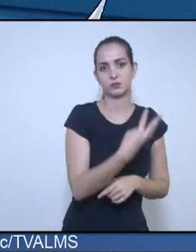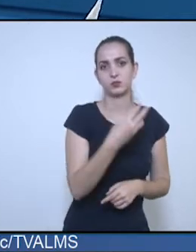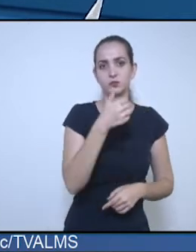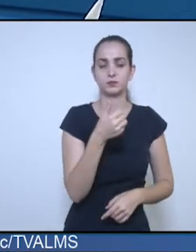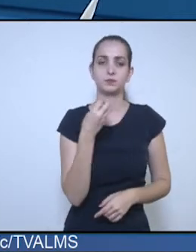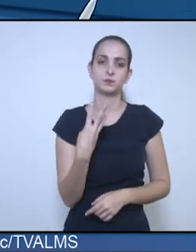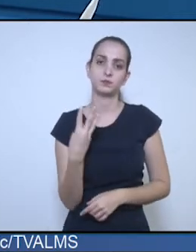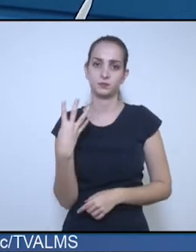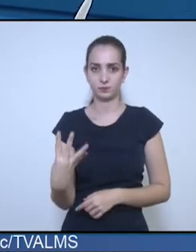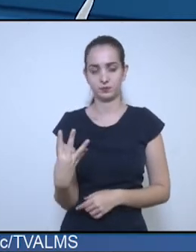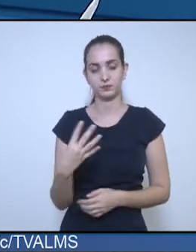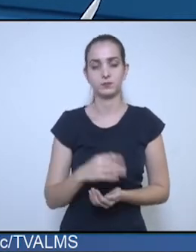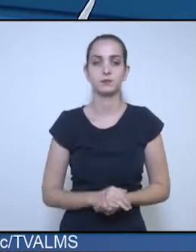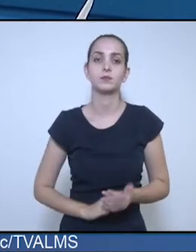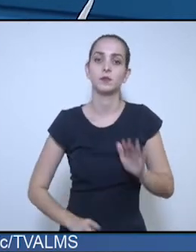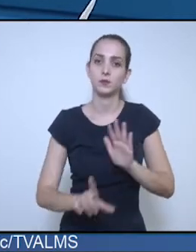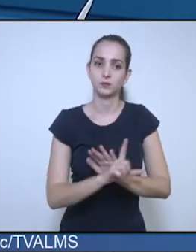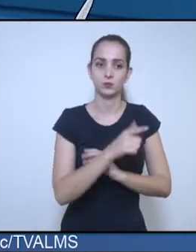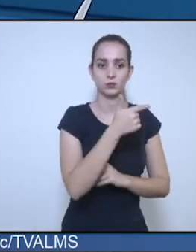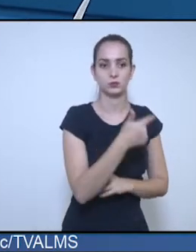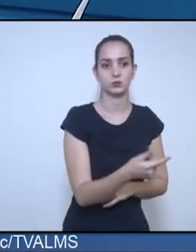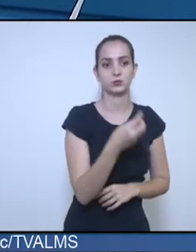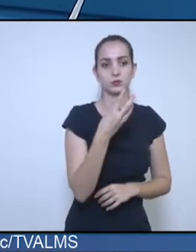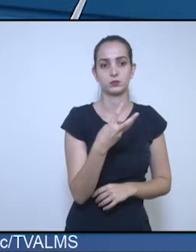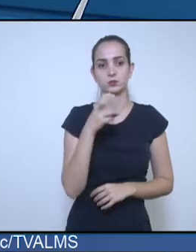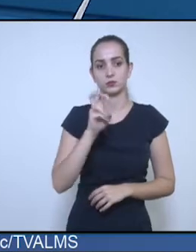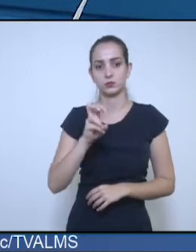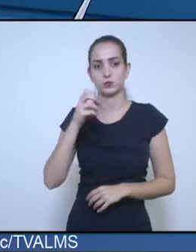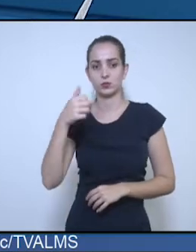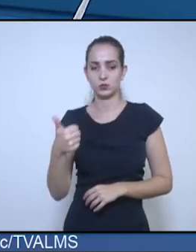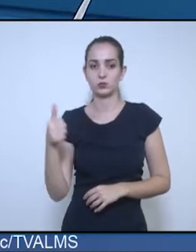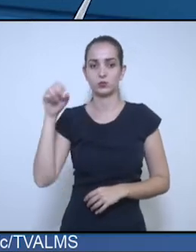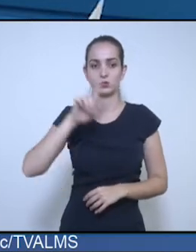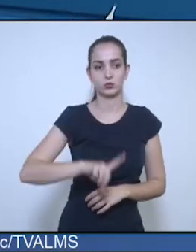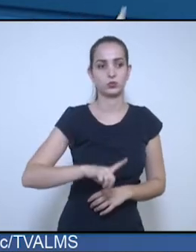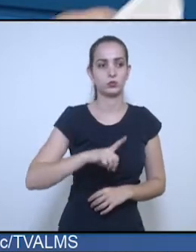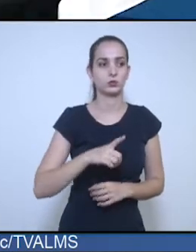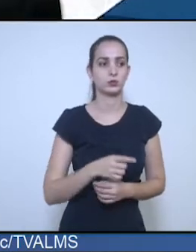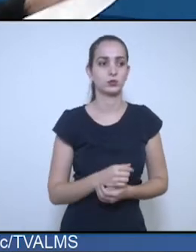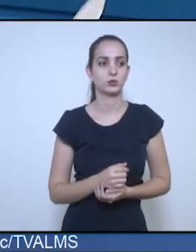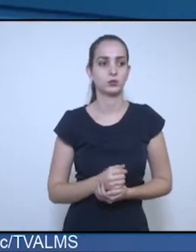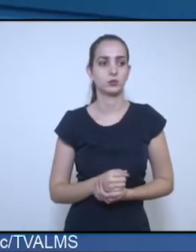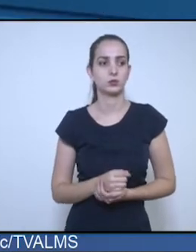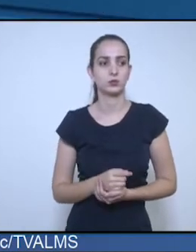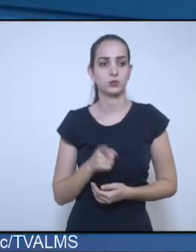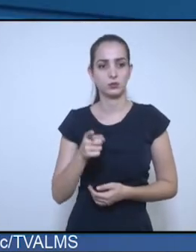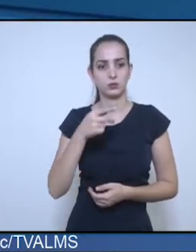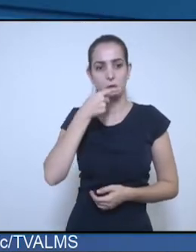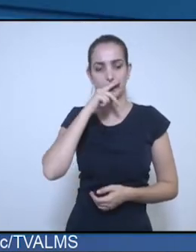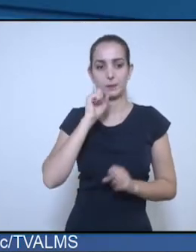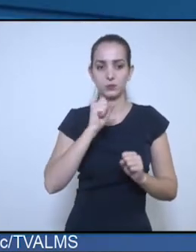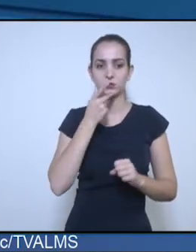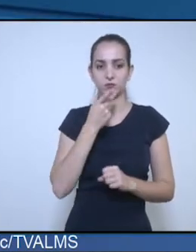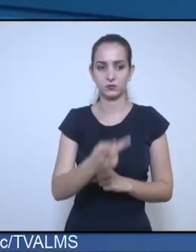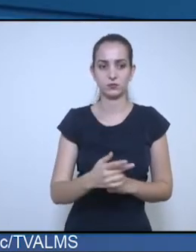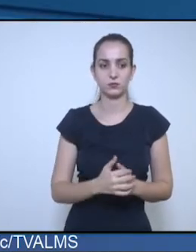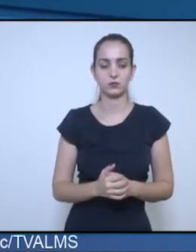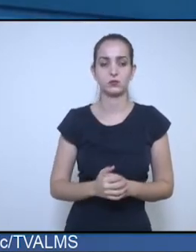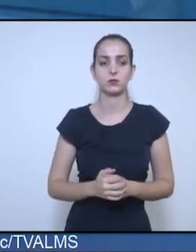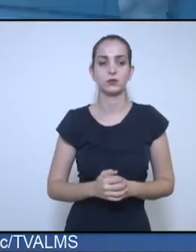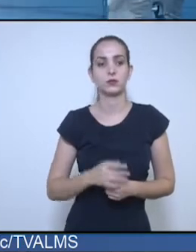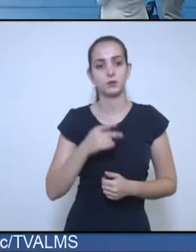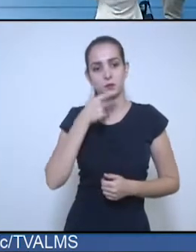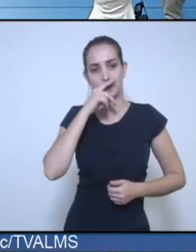3.134. Lei 2.351, de 17 Vossa Excelência tem uma parte. Deputado Paulo